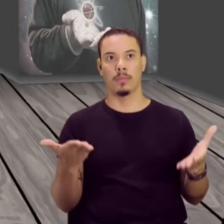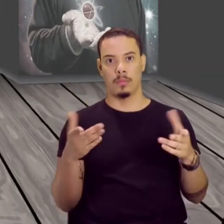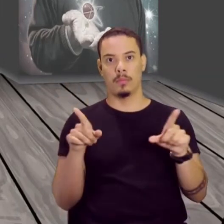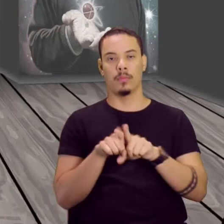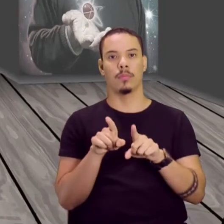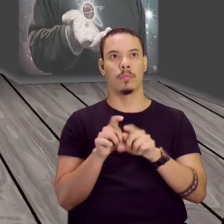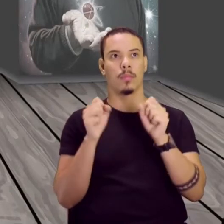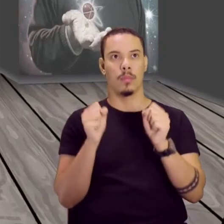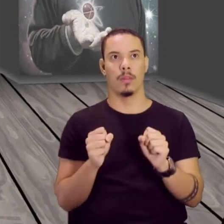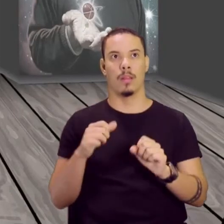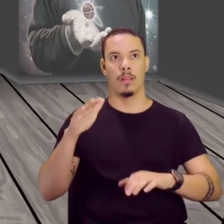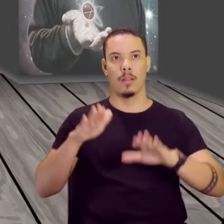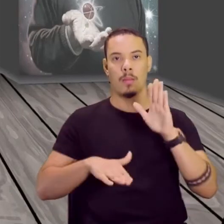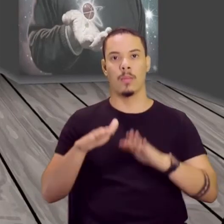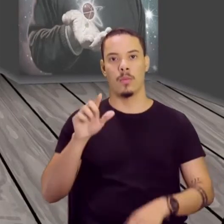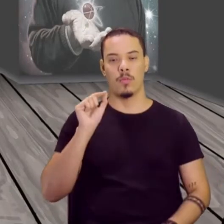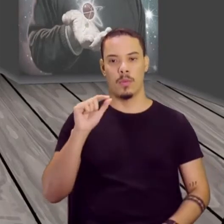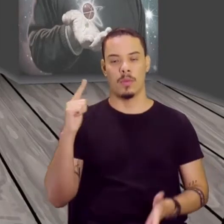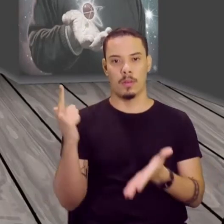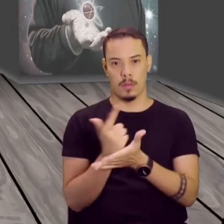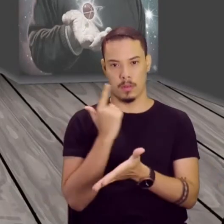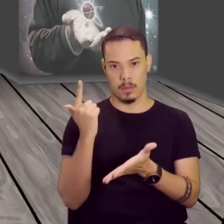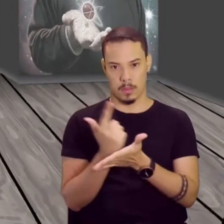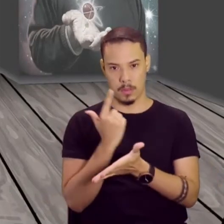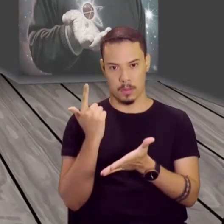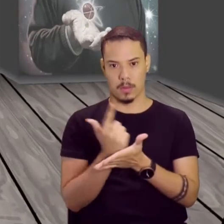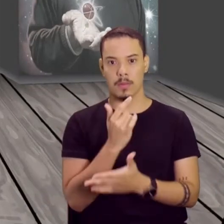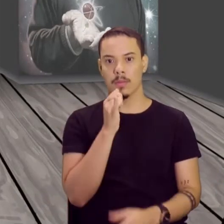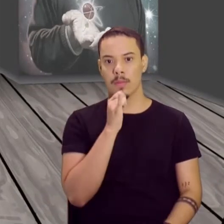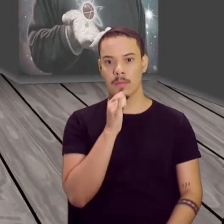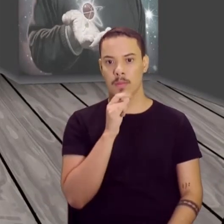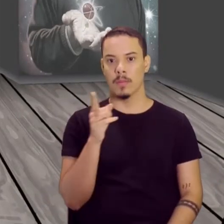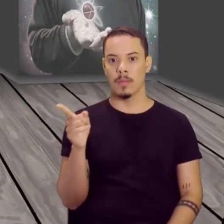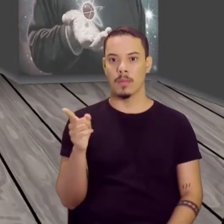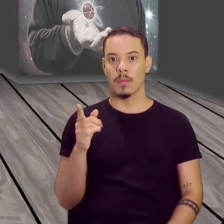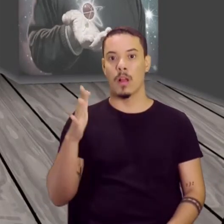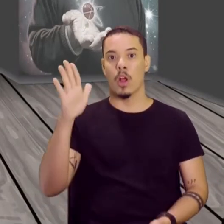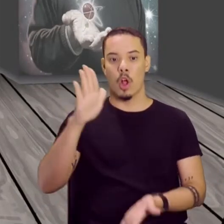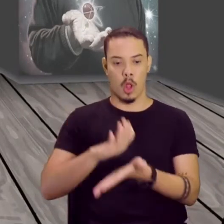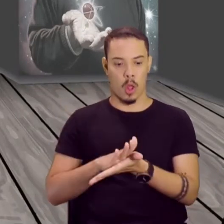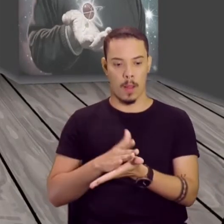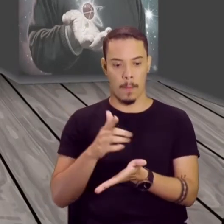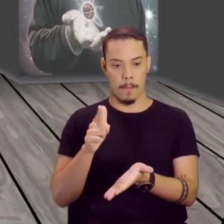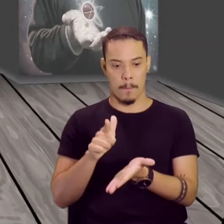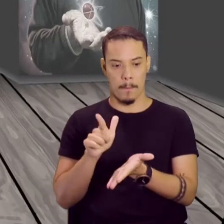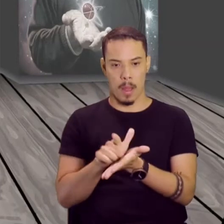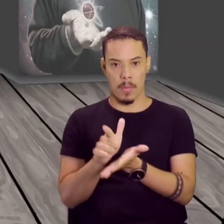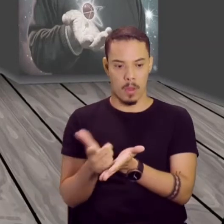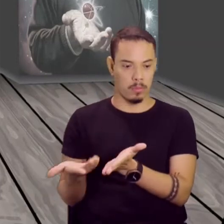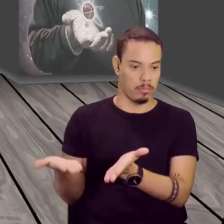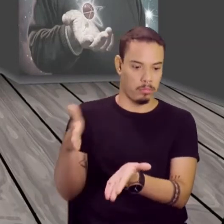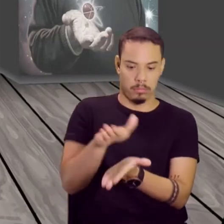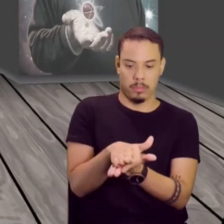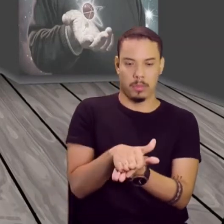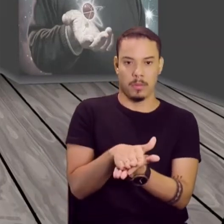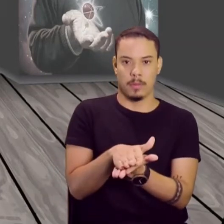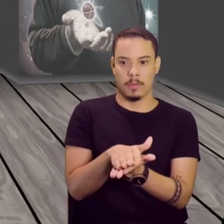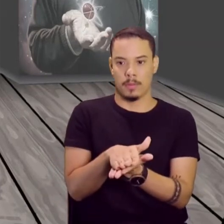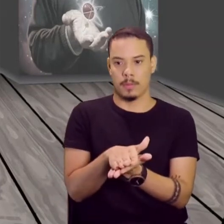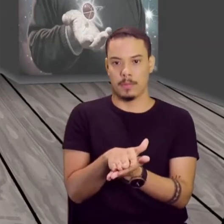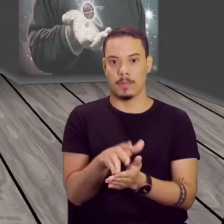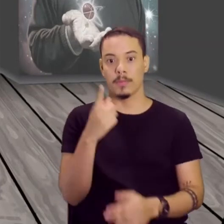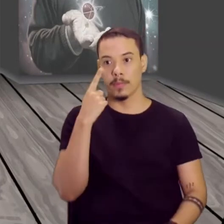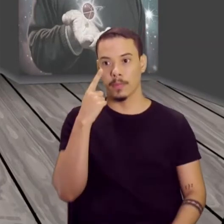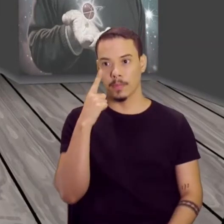vocês vão ver que depende o livro, coloca a folha em cima, né? Ó, o professor Décio